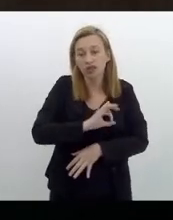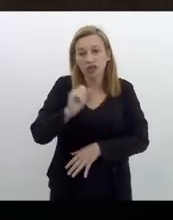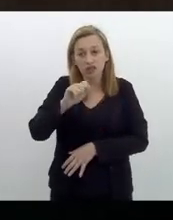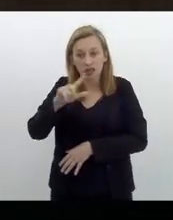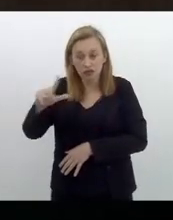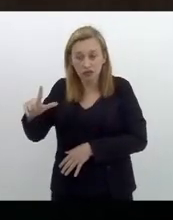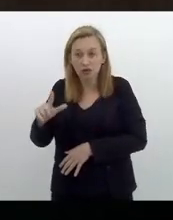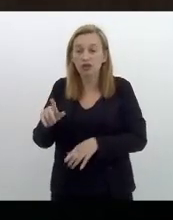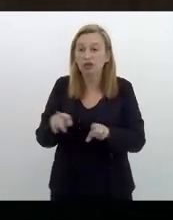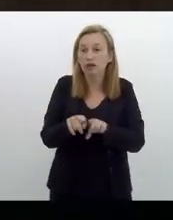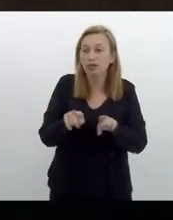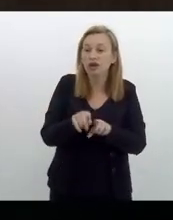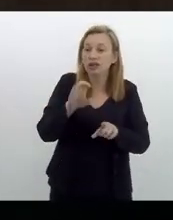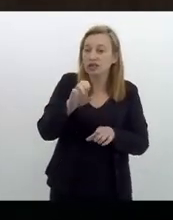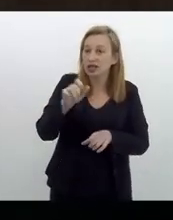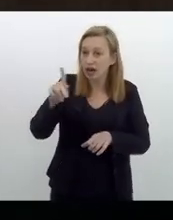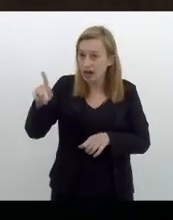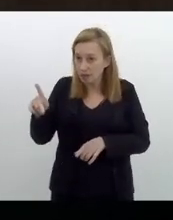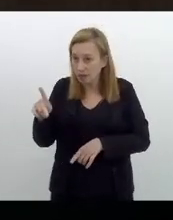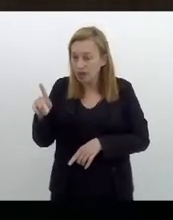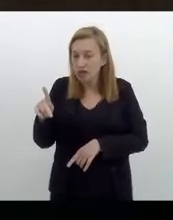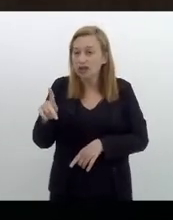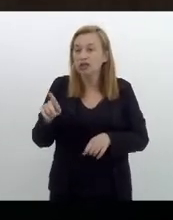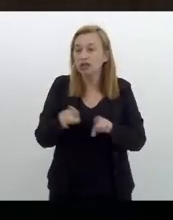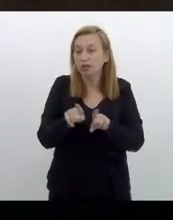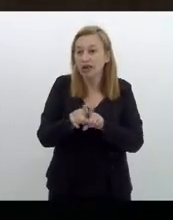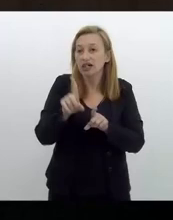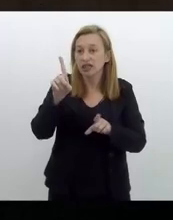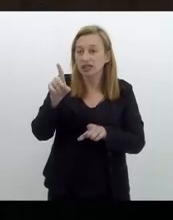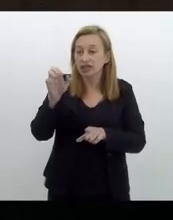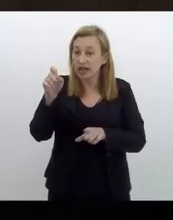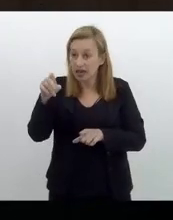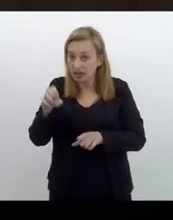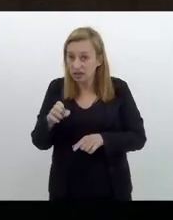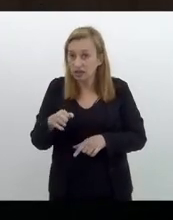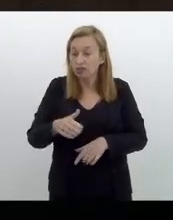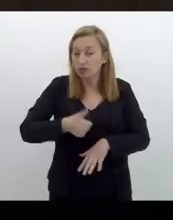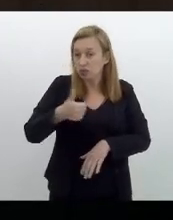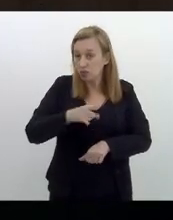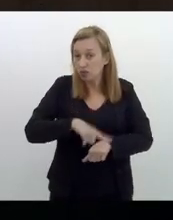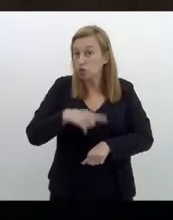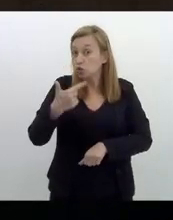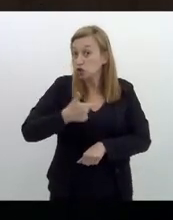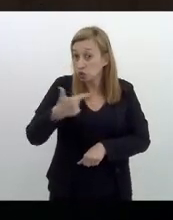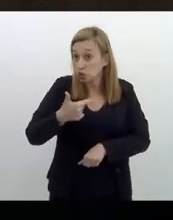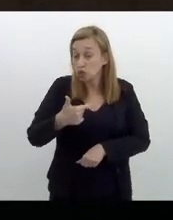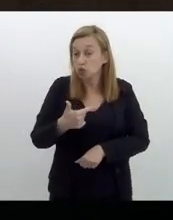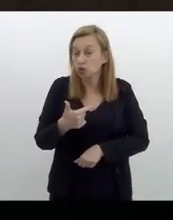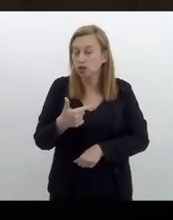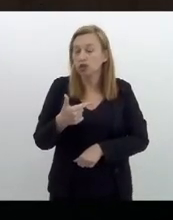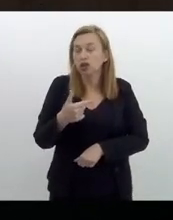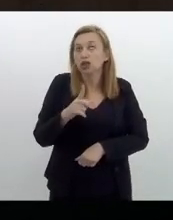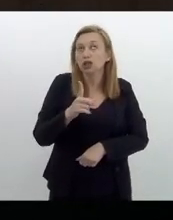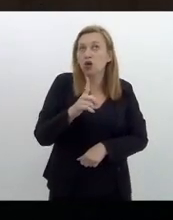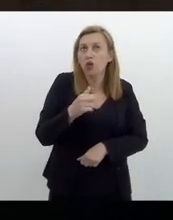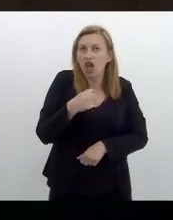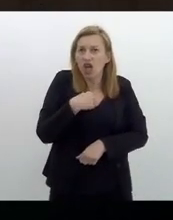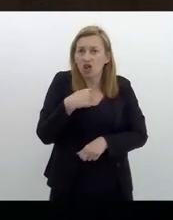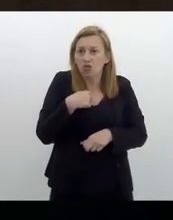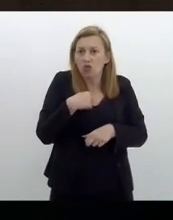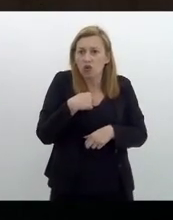CEAP e do DGAS esse é o primeiro ponto o segundo ponto não serei eu